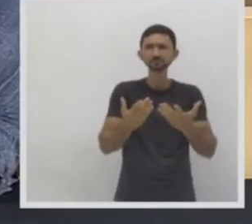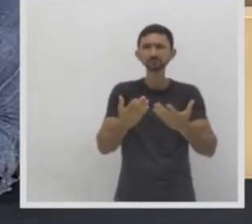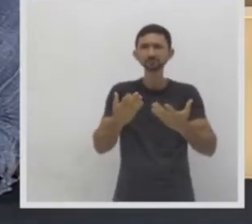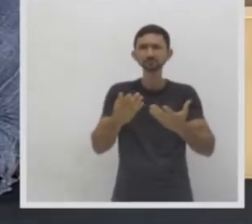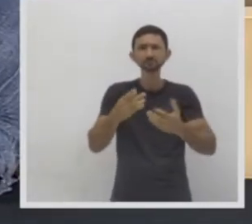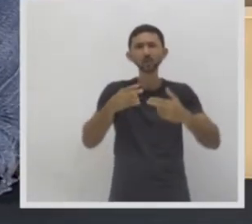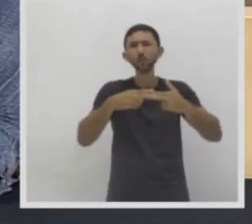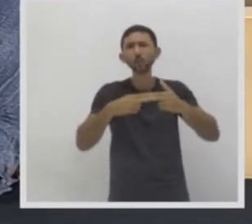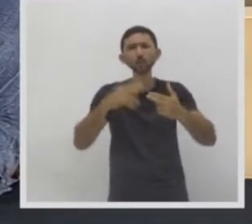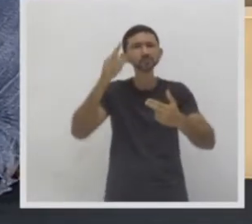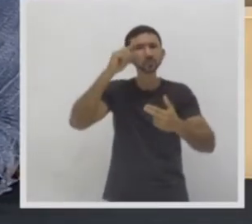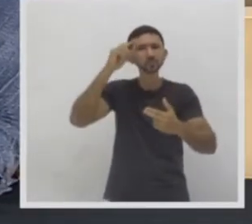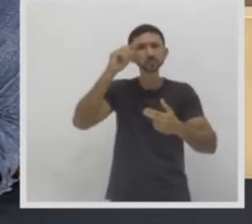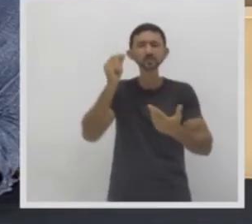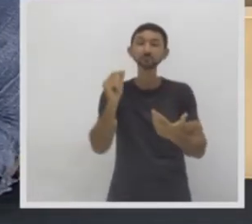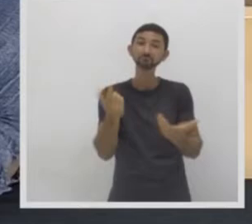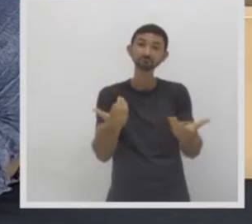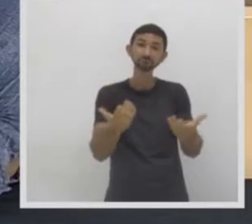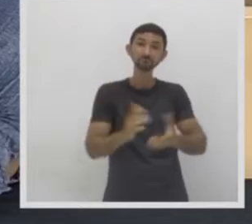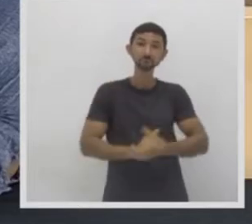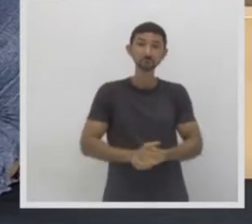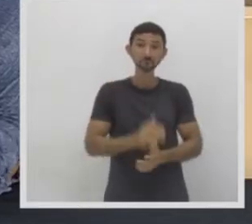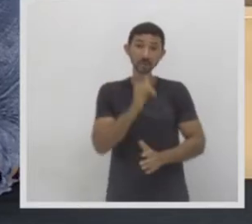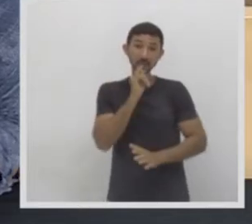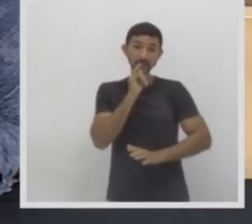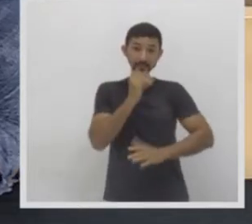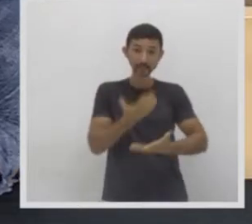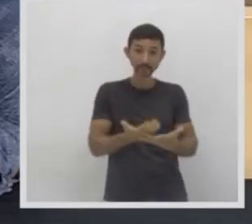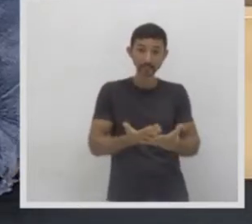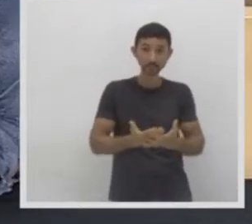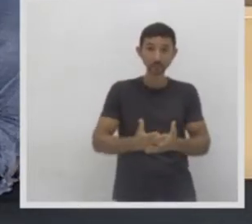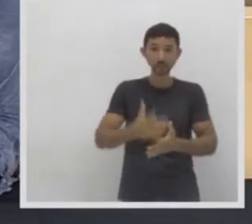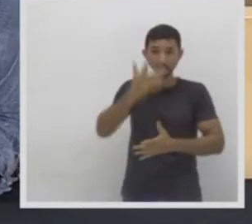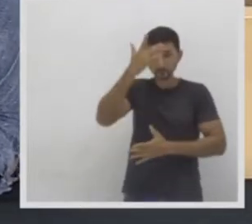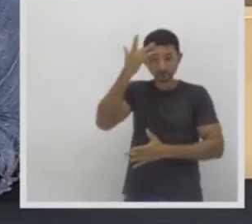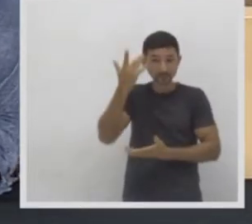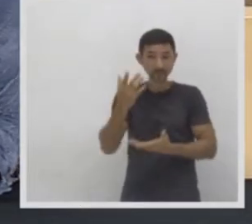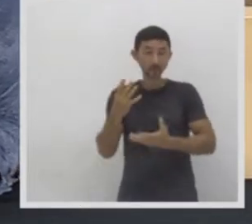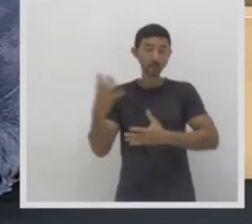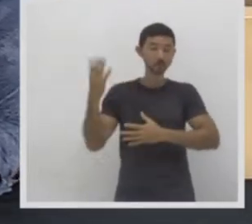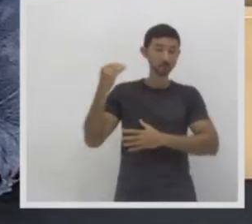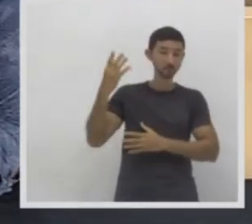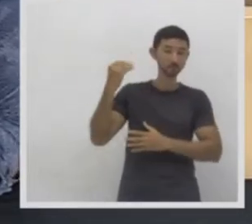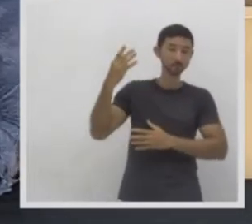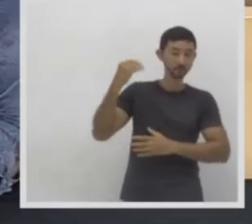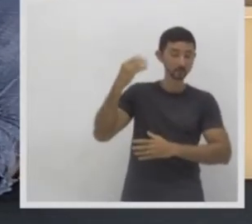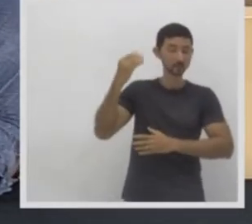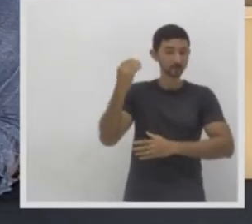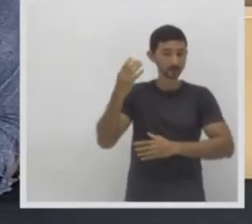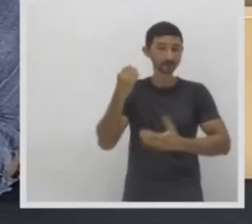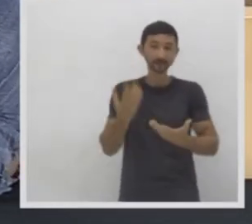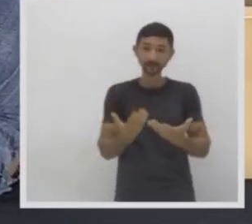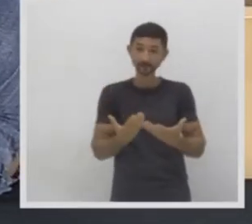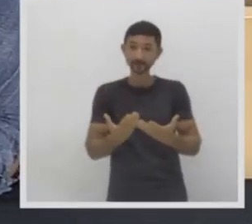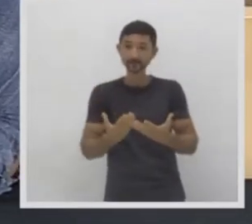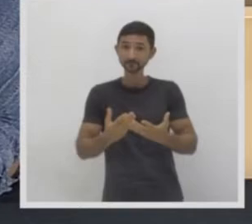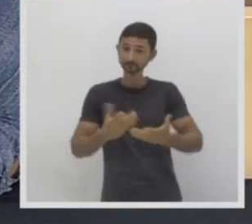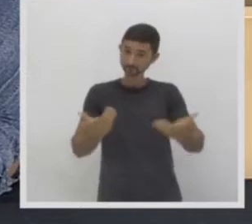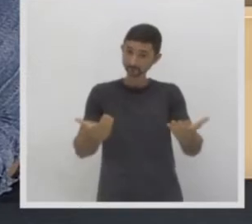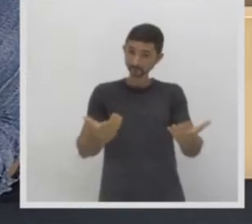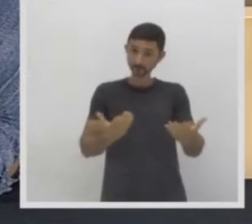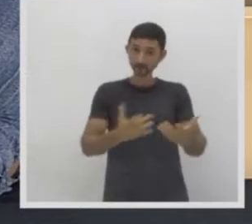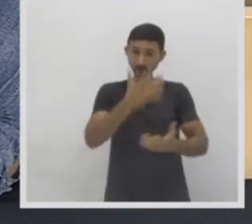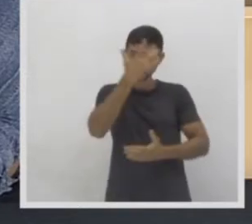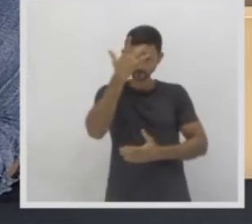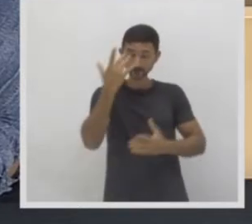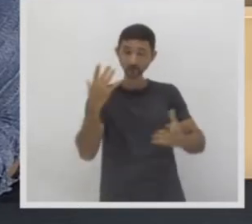falar em persuasão? Pode ser a pessoa que é bom de papo, a pessoa que é labiosa. Então, essas pessoas elas